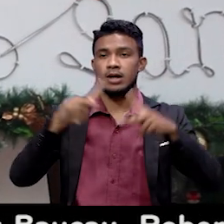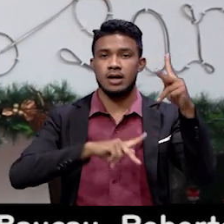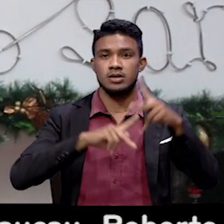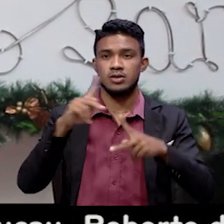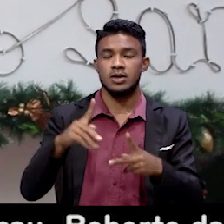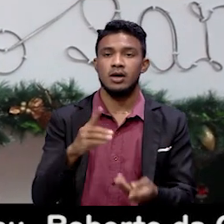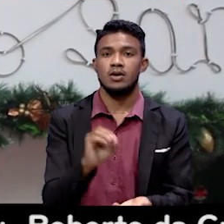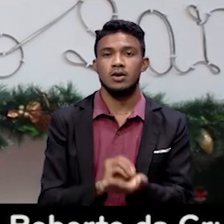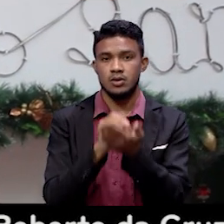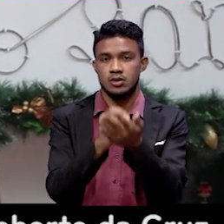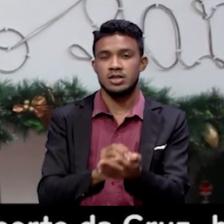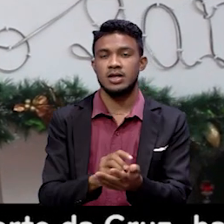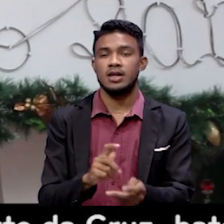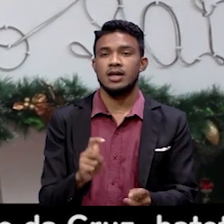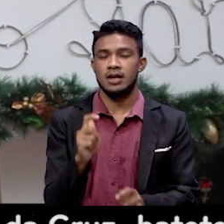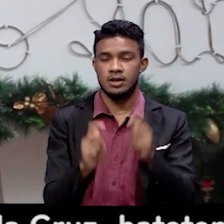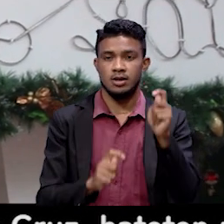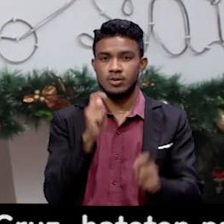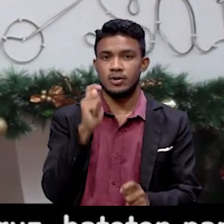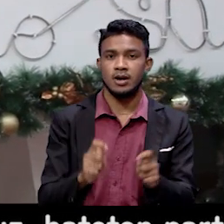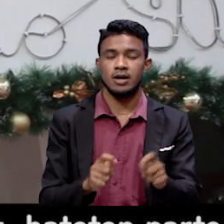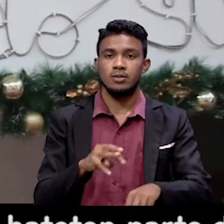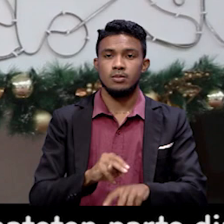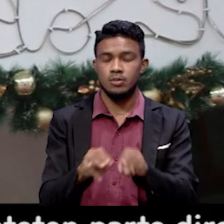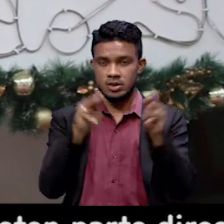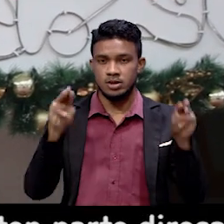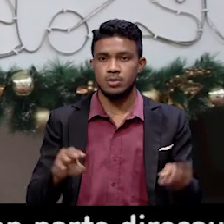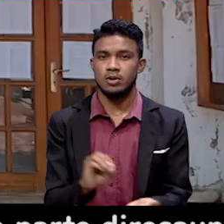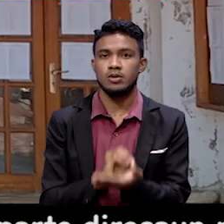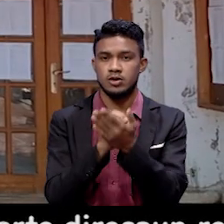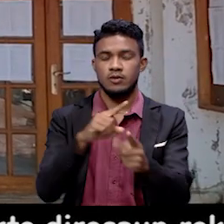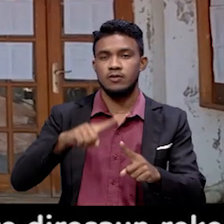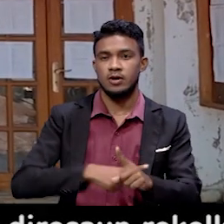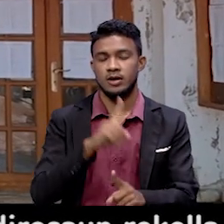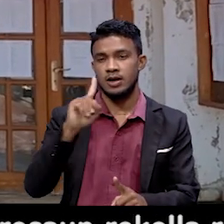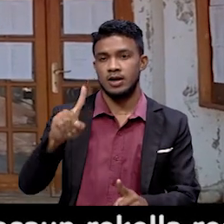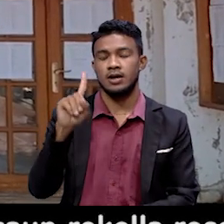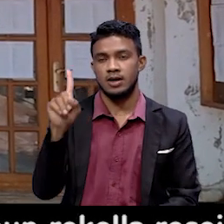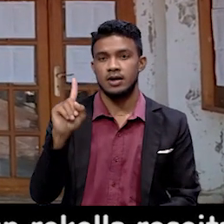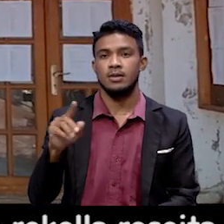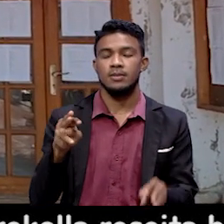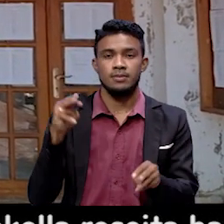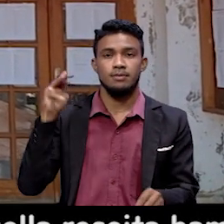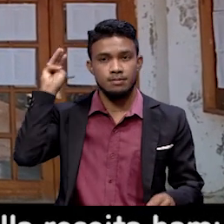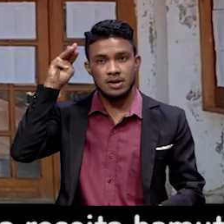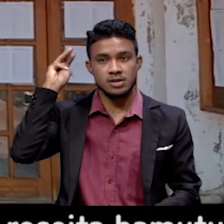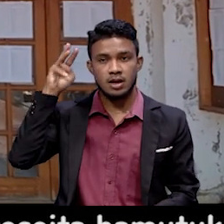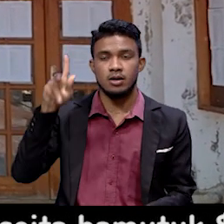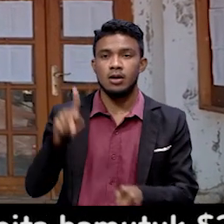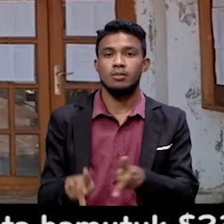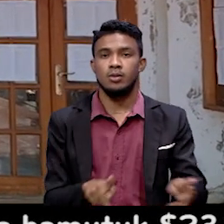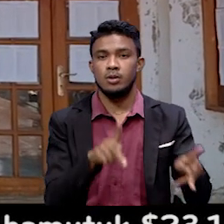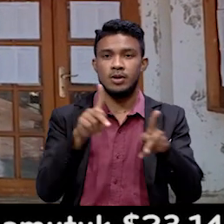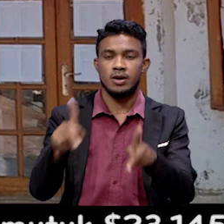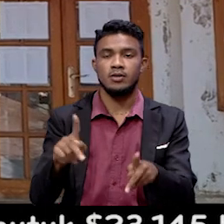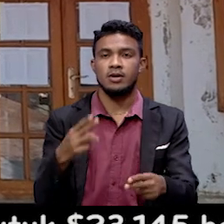iha tribunal distrital ekusi. Tamani arguido se apresenta an fulang ida dala ida ba ministeru publiku. Advogado privado Miguel Acacio Faria